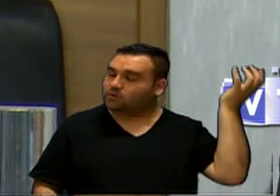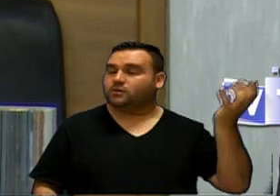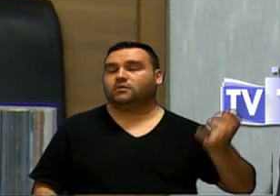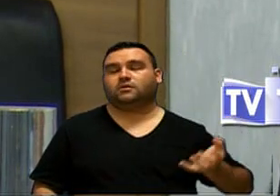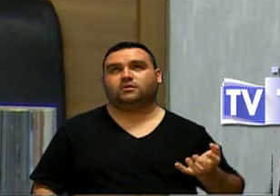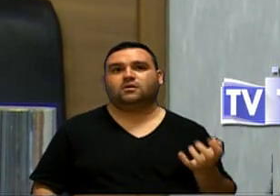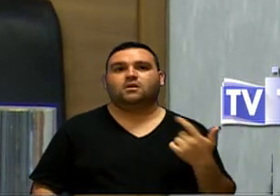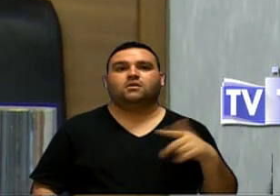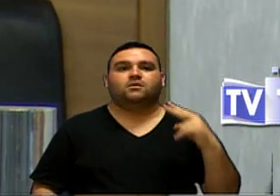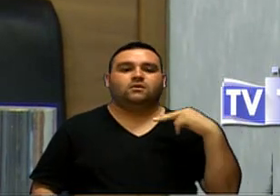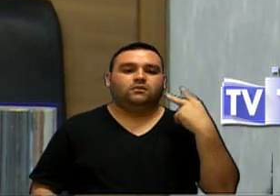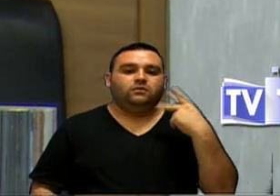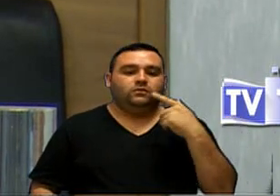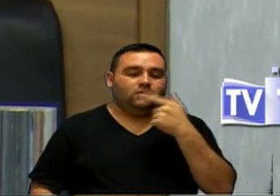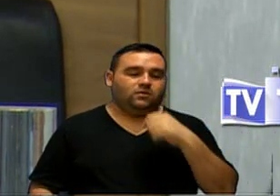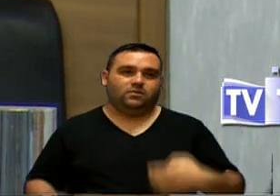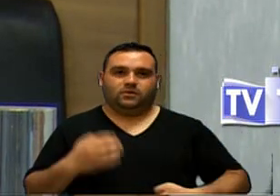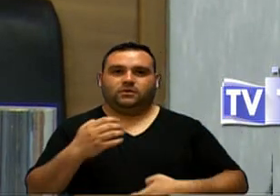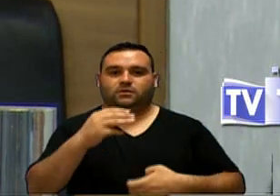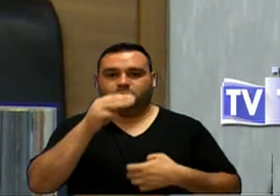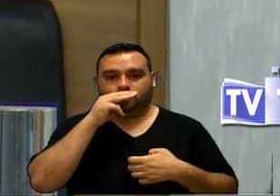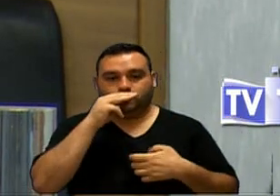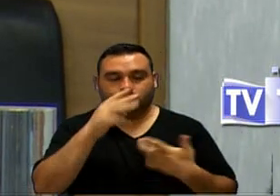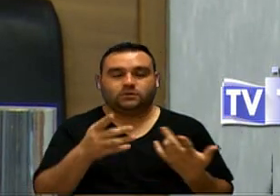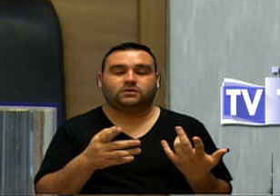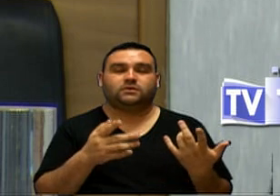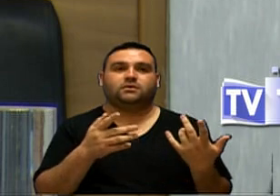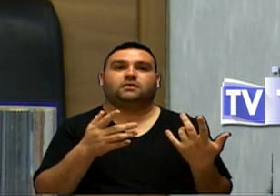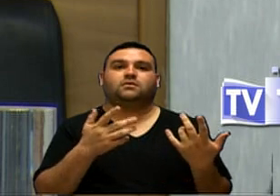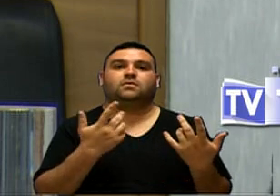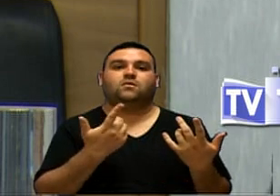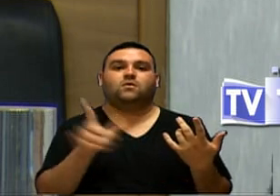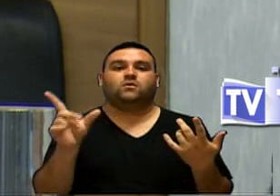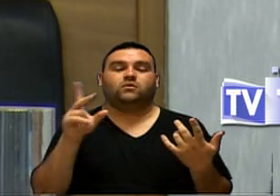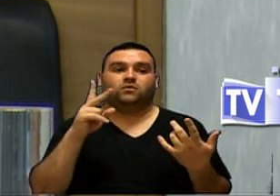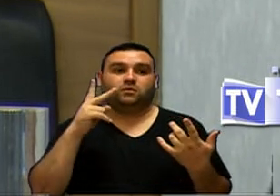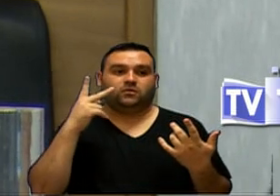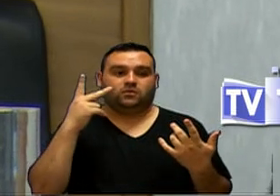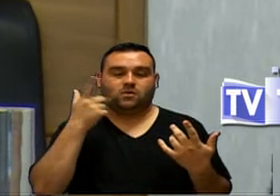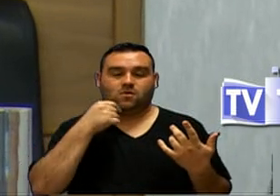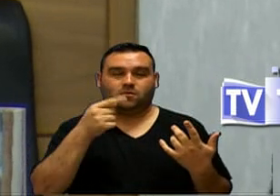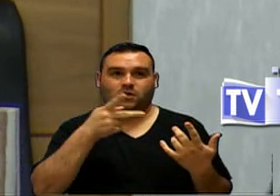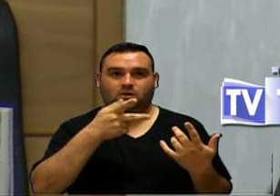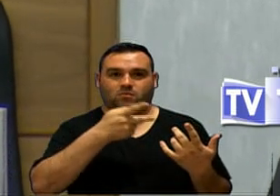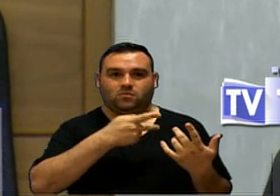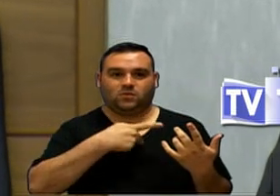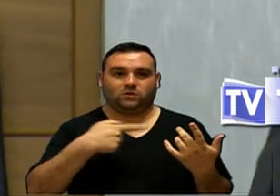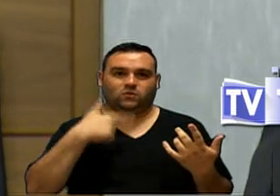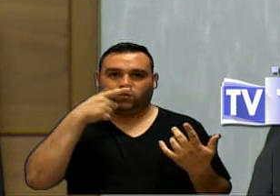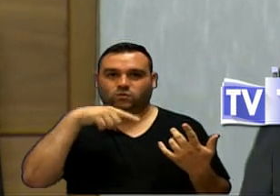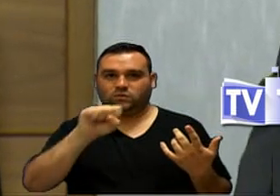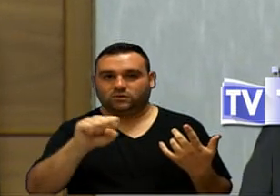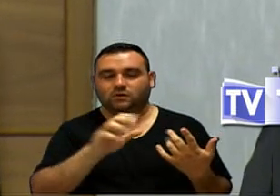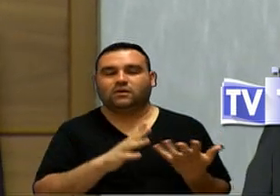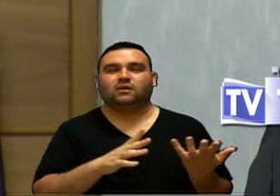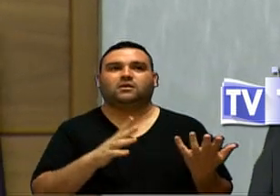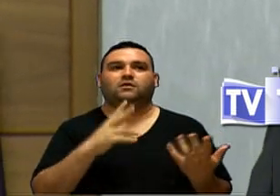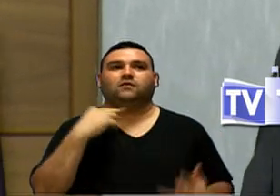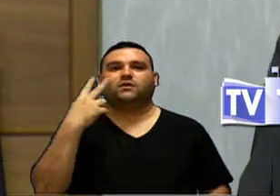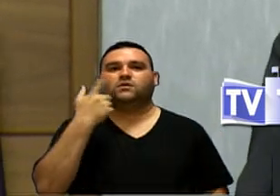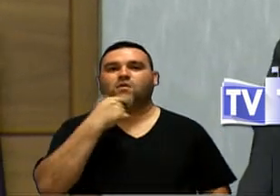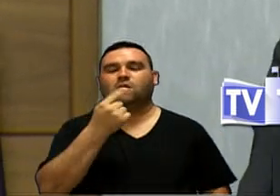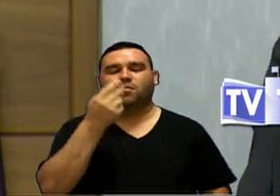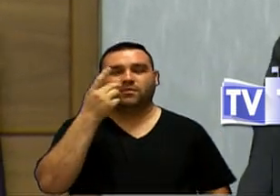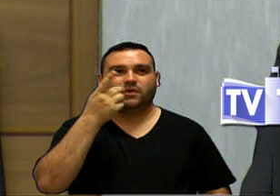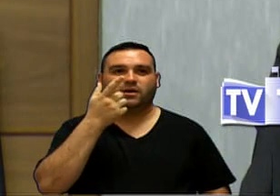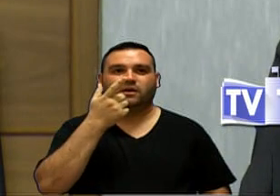voto. Vereador Engenheiro Martinez, o voto. Pastor Luiz Santos, o voto. Vereador Silvano